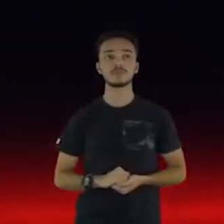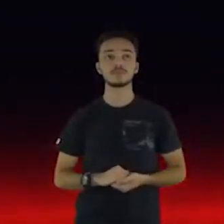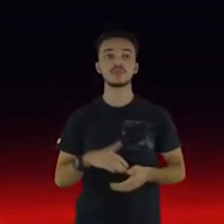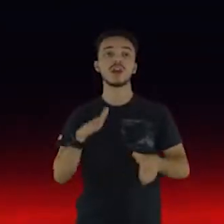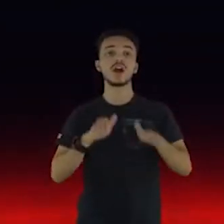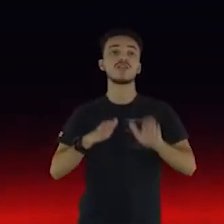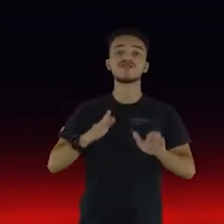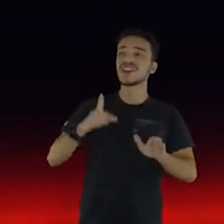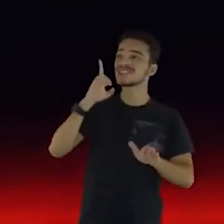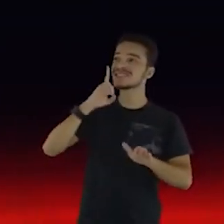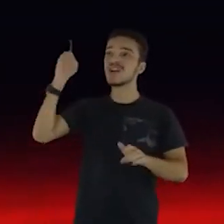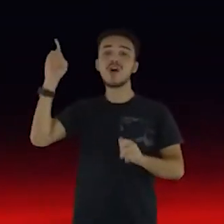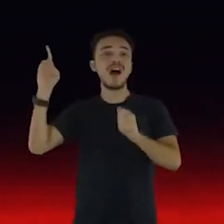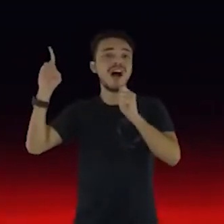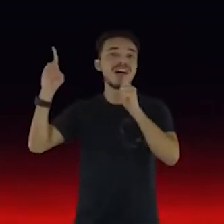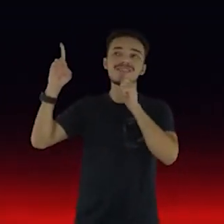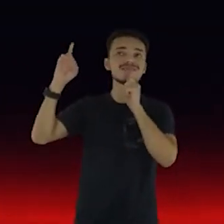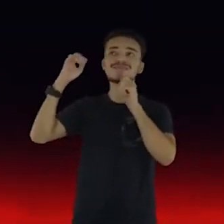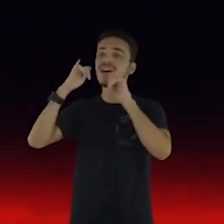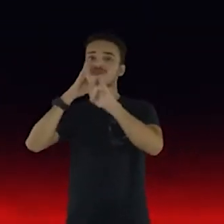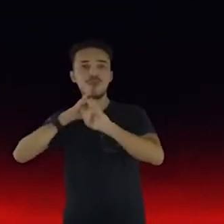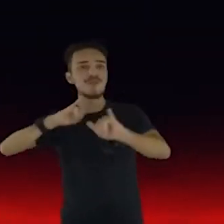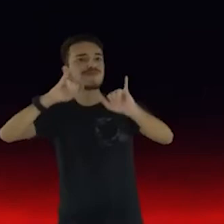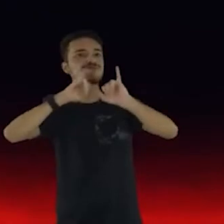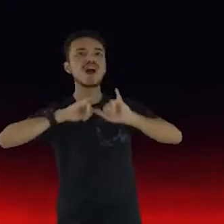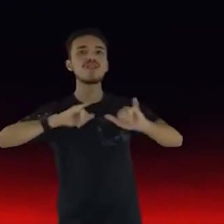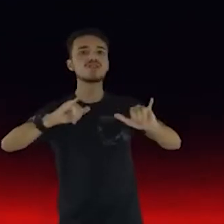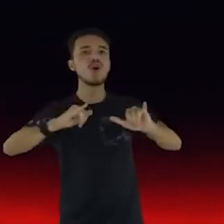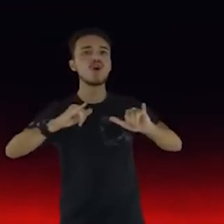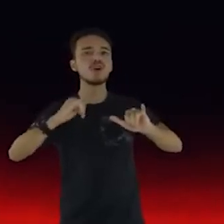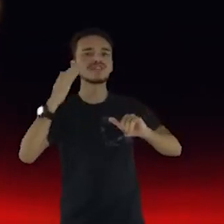recebeu de Deus, Deus ainda não te revelou, sabe por quê?